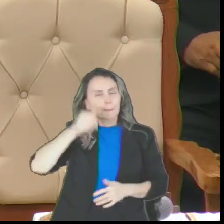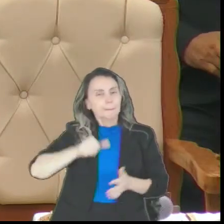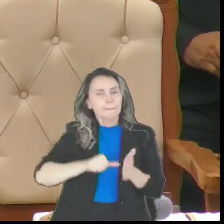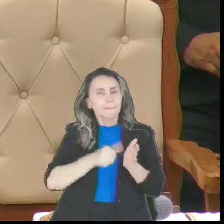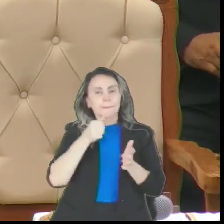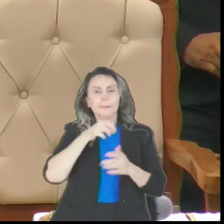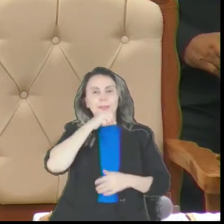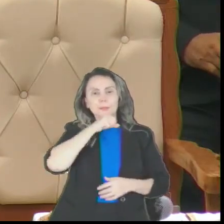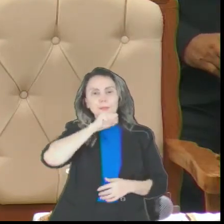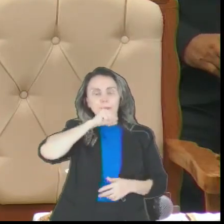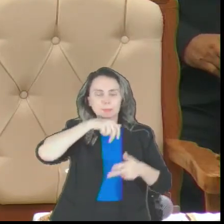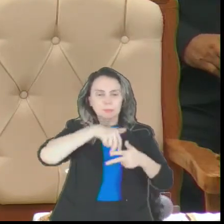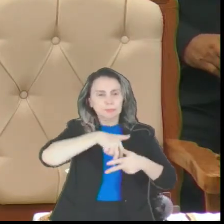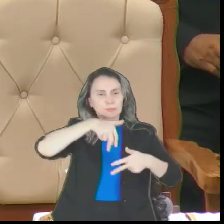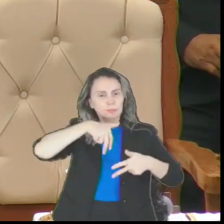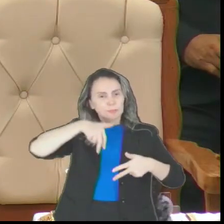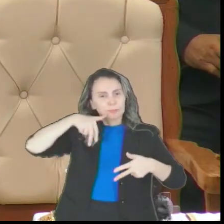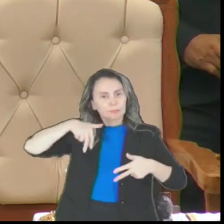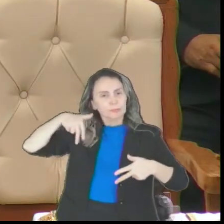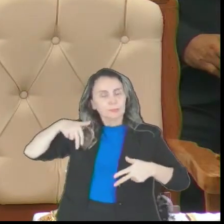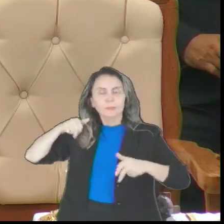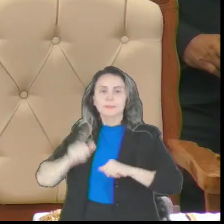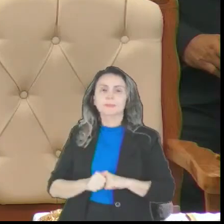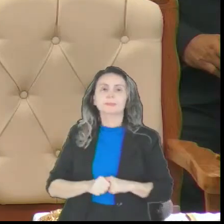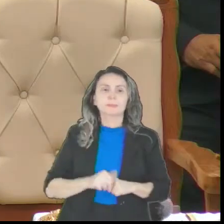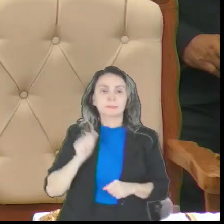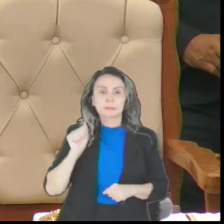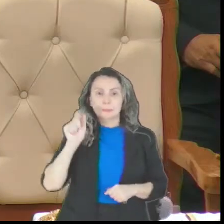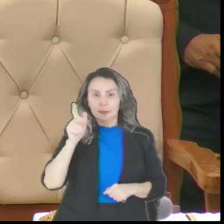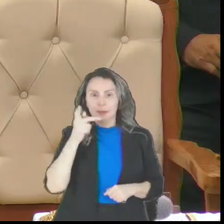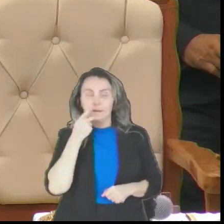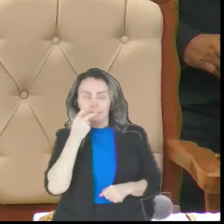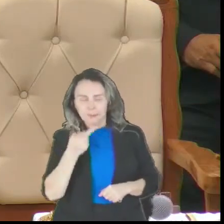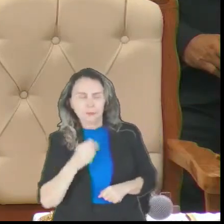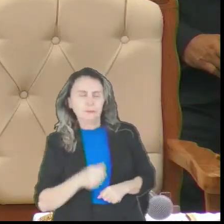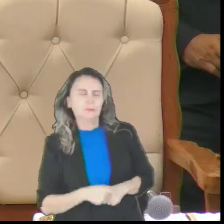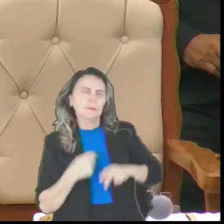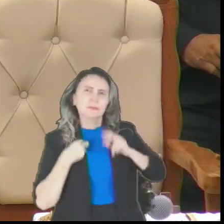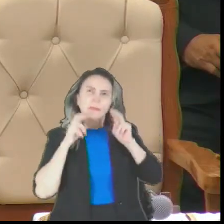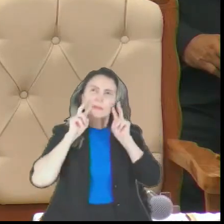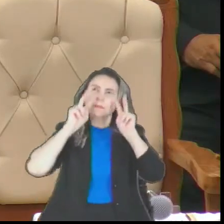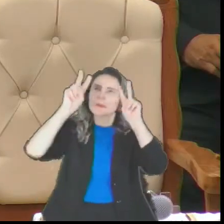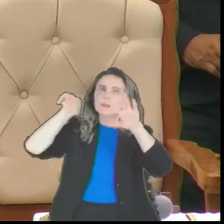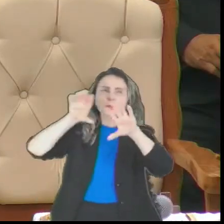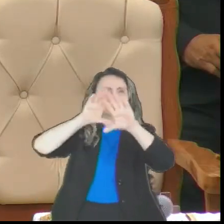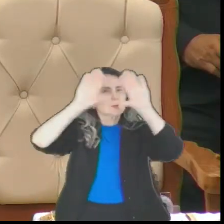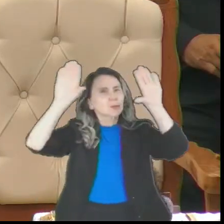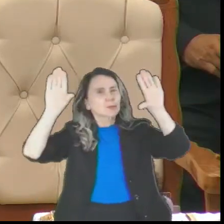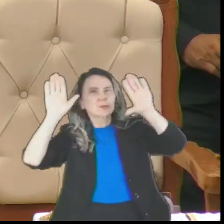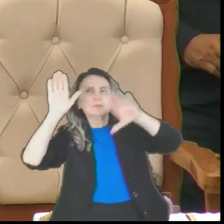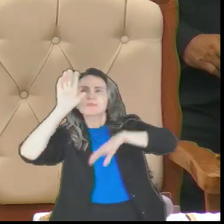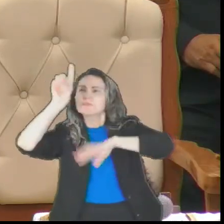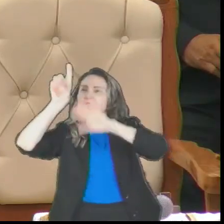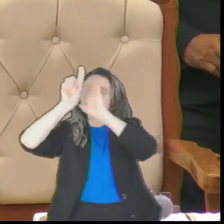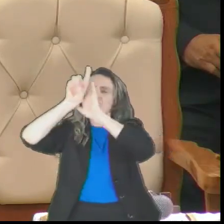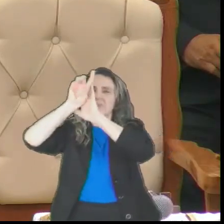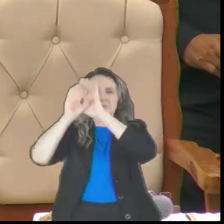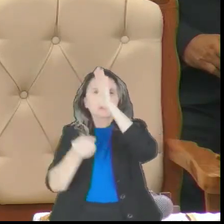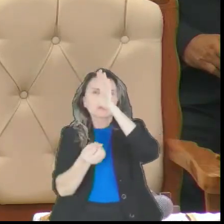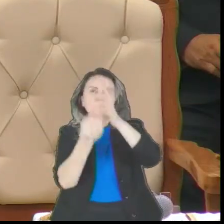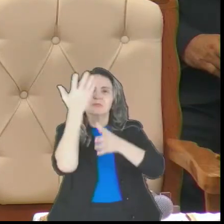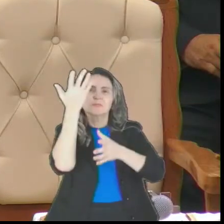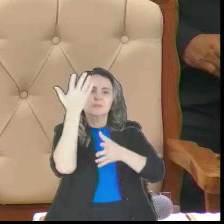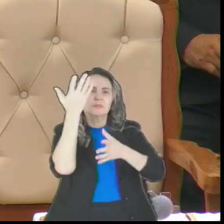pais. Por isso que Davi disse, quando eu olho os céus, obra das tuas mãos, a lua e